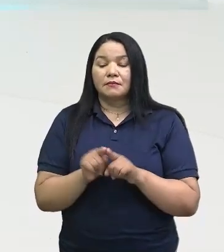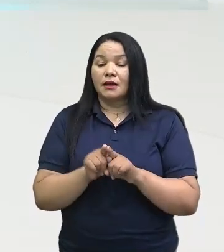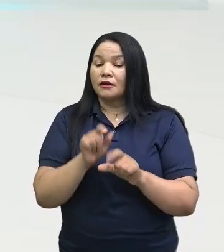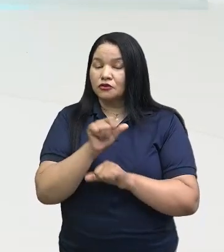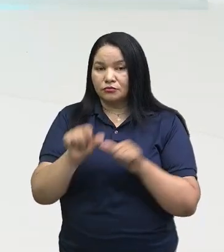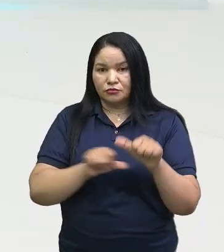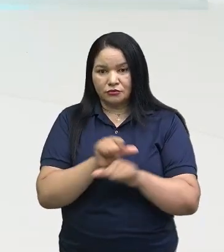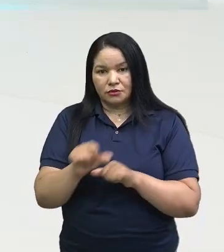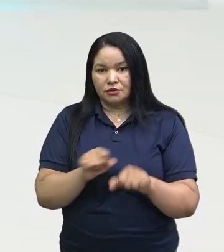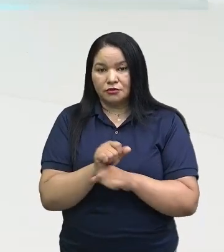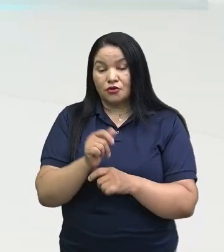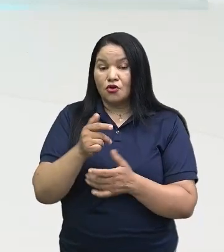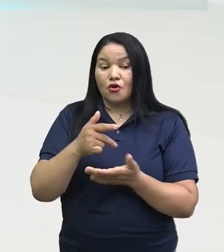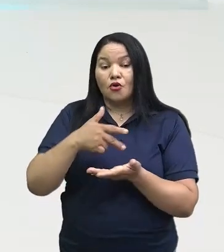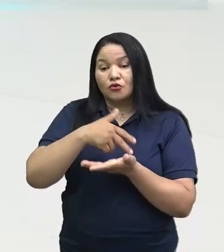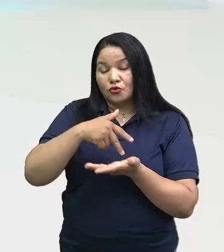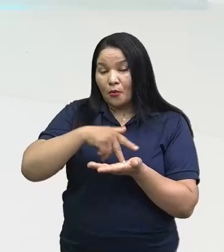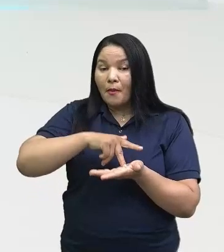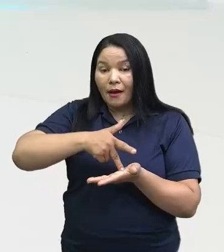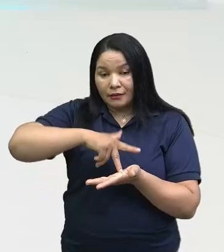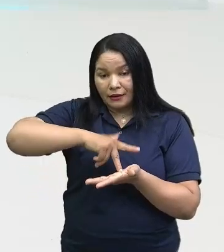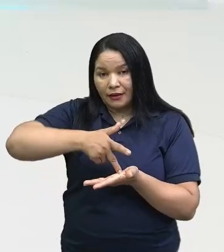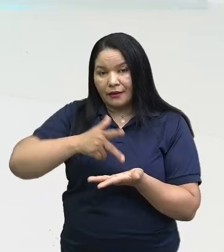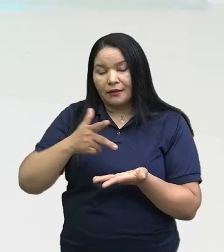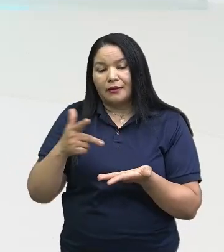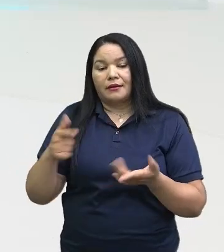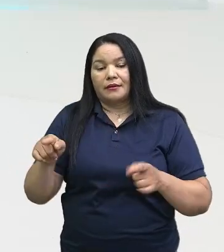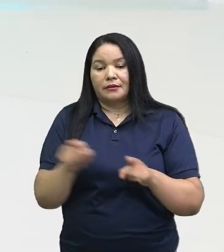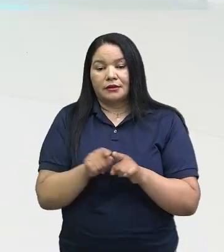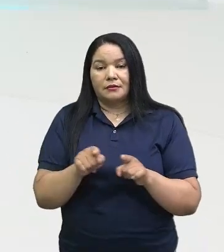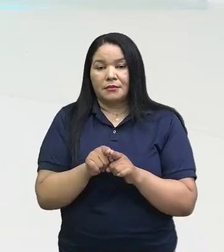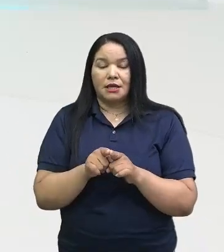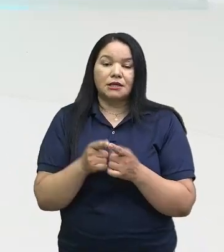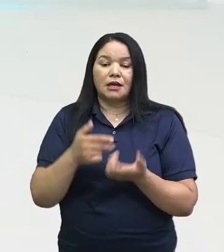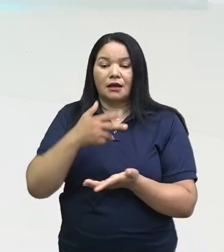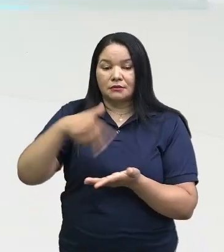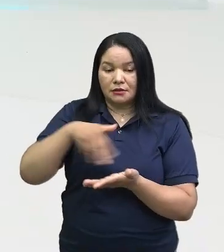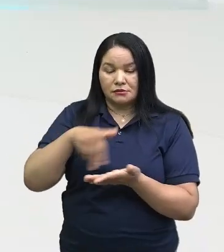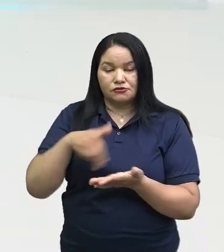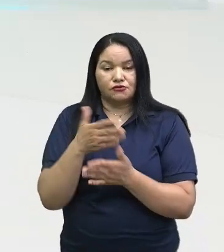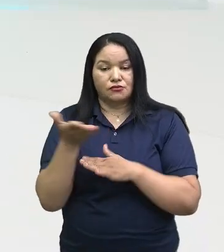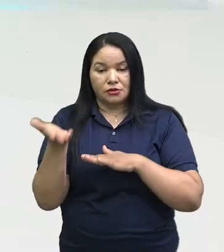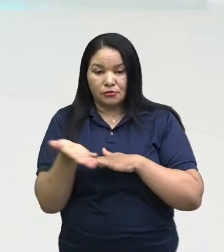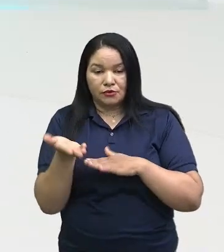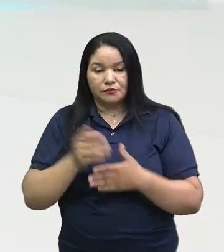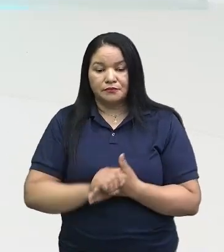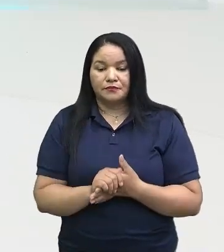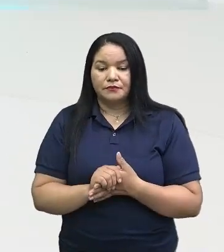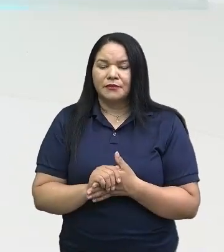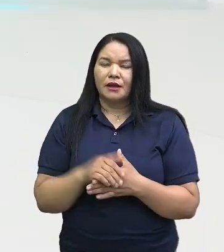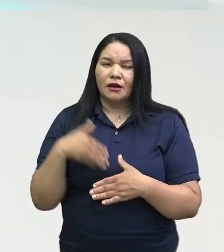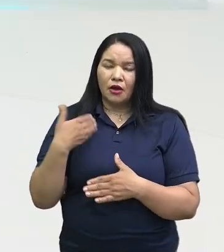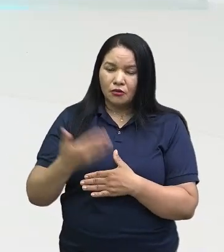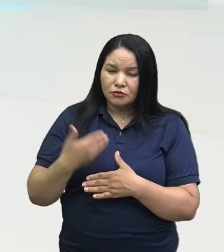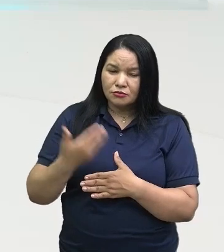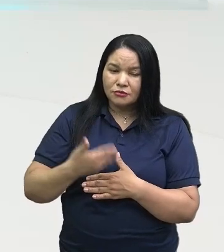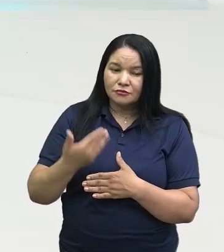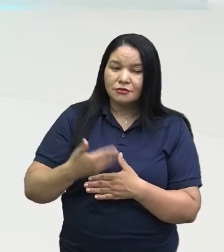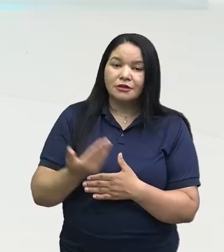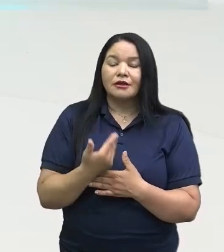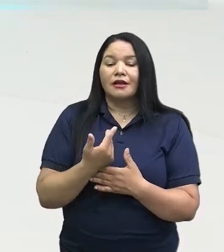ali do balé clássico, e até a dança contemporânea. E a passos lentos, né,